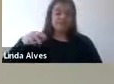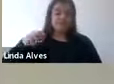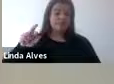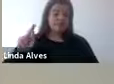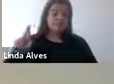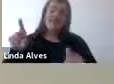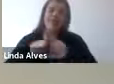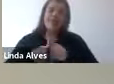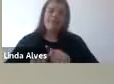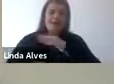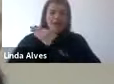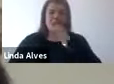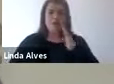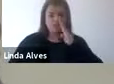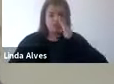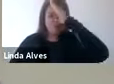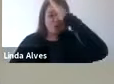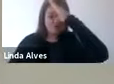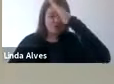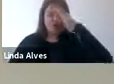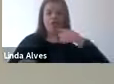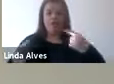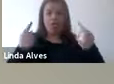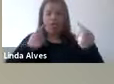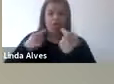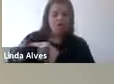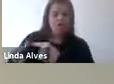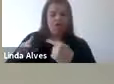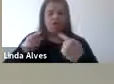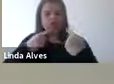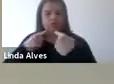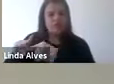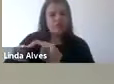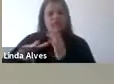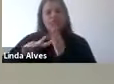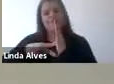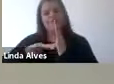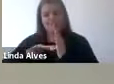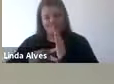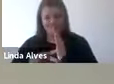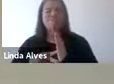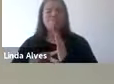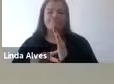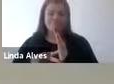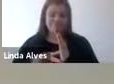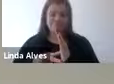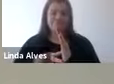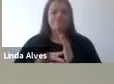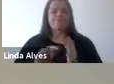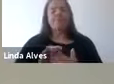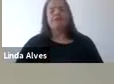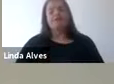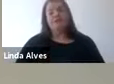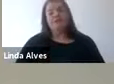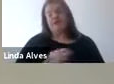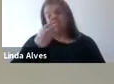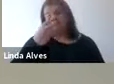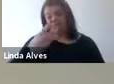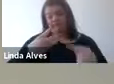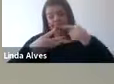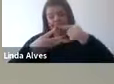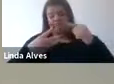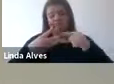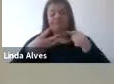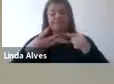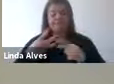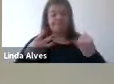Tá? Agora, o importante disso tudo, o interessante disso tudo, é que é o seguinte, 3 coisas eu vou citar